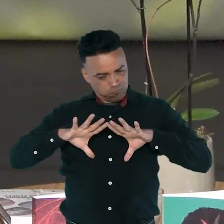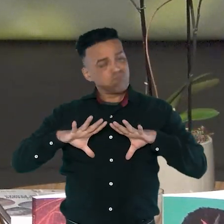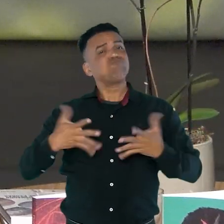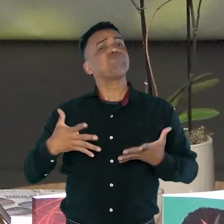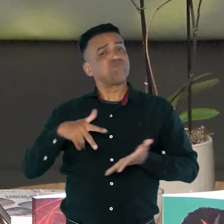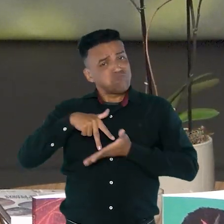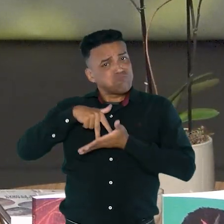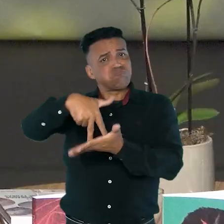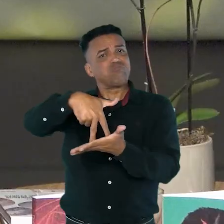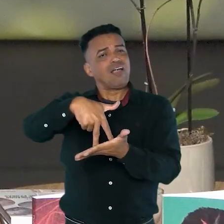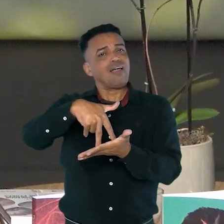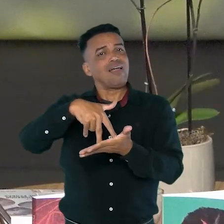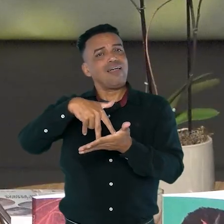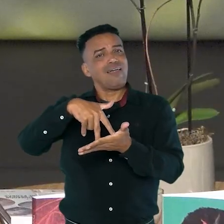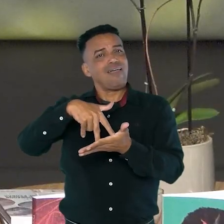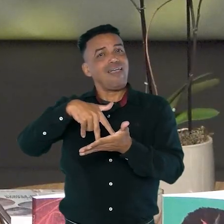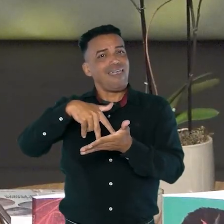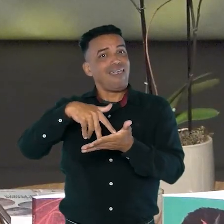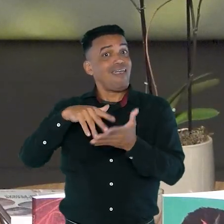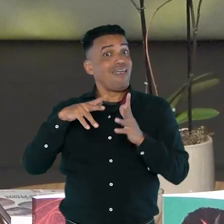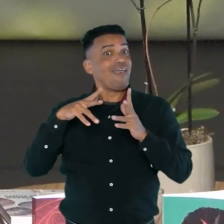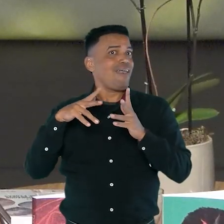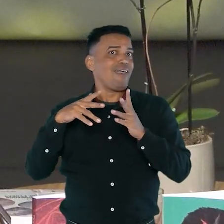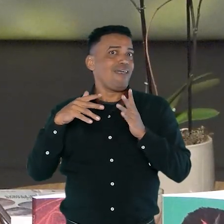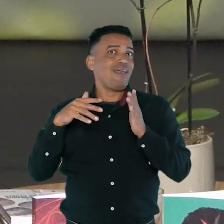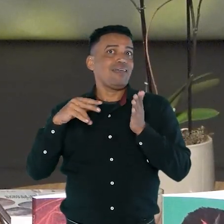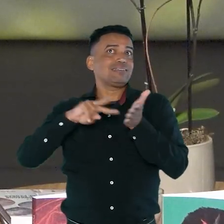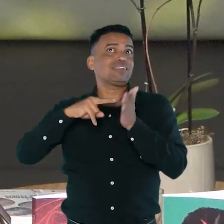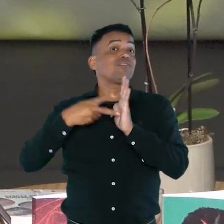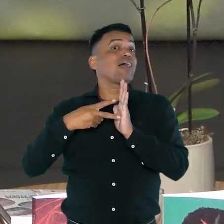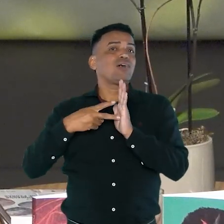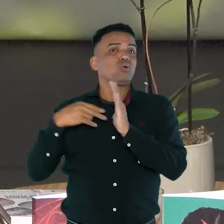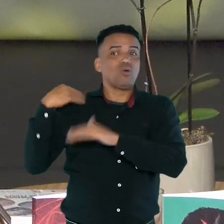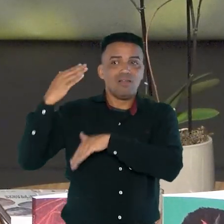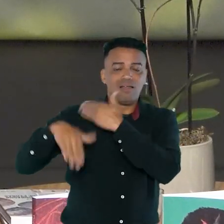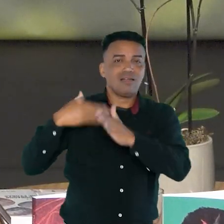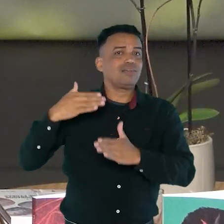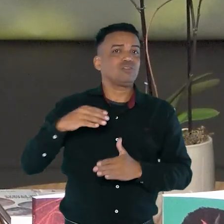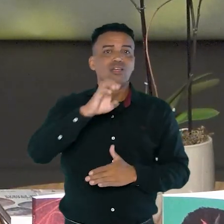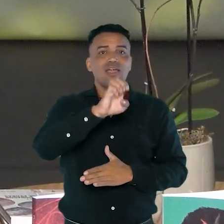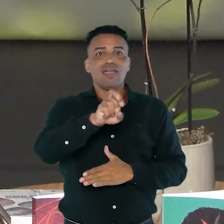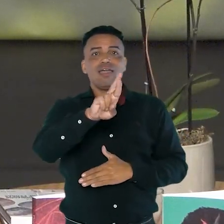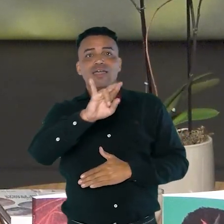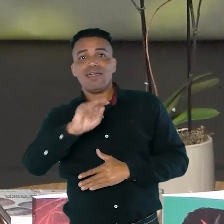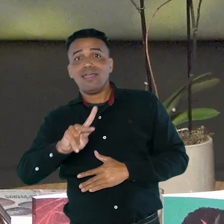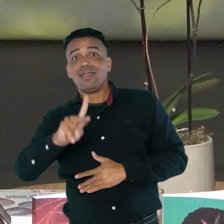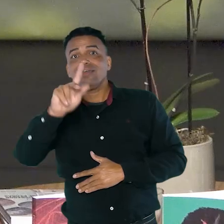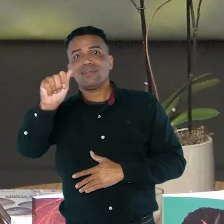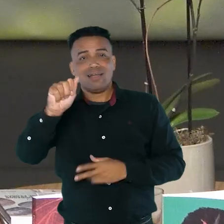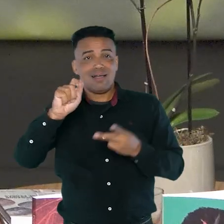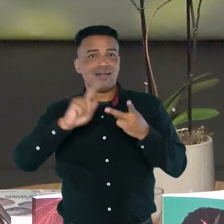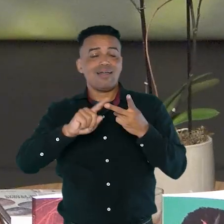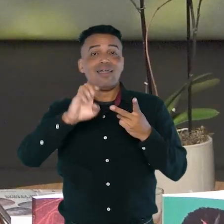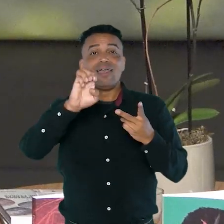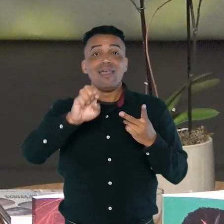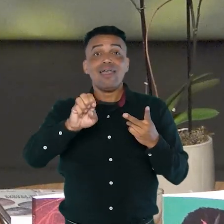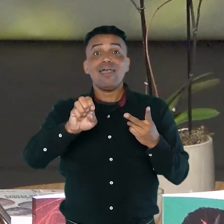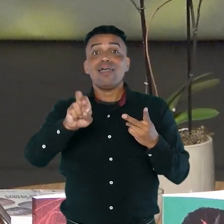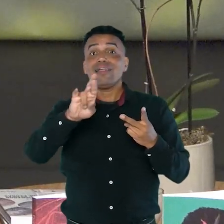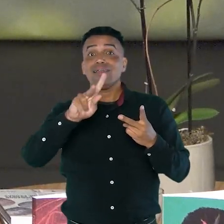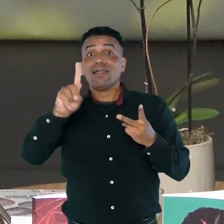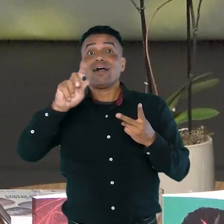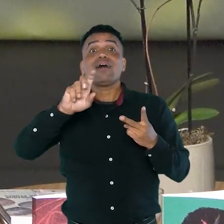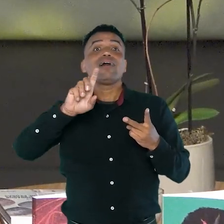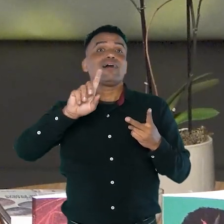é proporcional também ao nosso avanço. Nós não tínhamos uma Érica Malunguinho, nós não tínhamos uma Érica Hildo, nós não